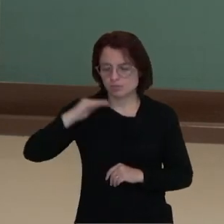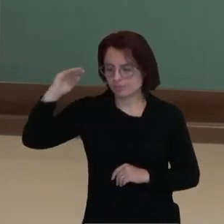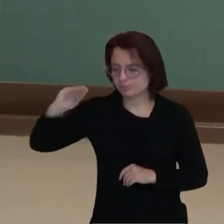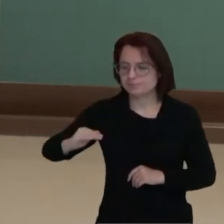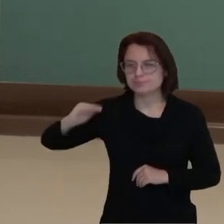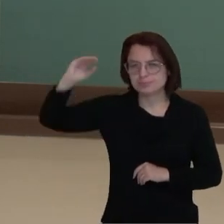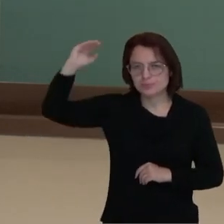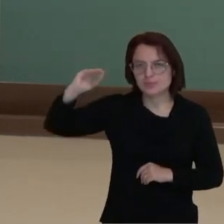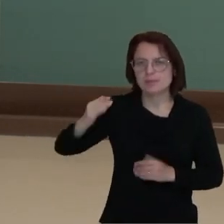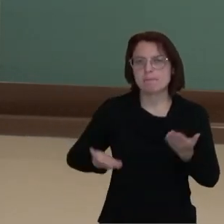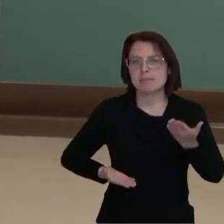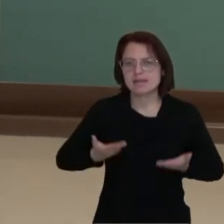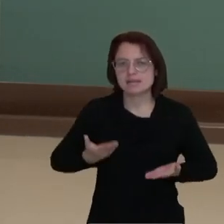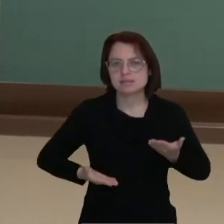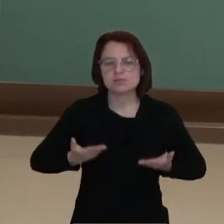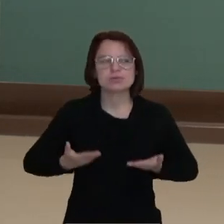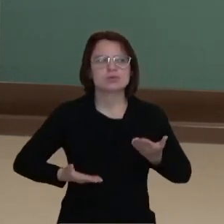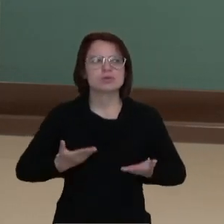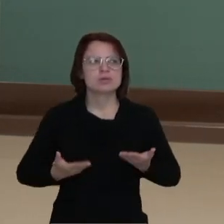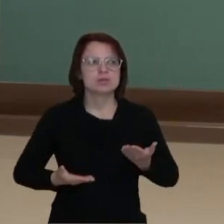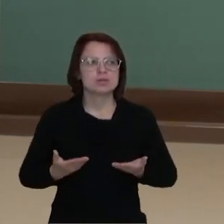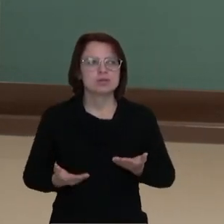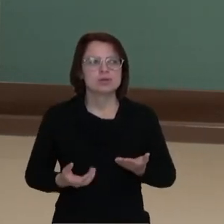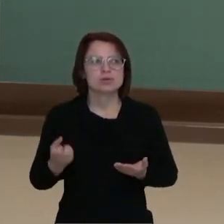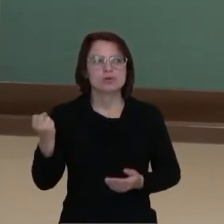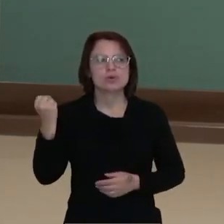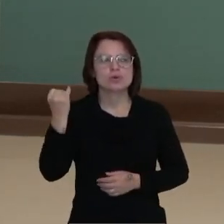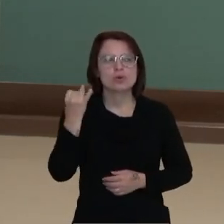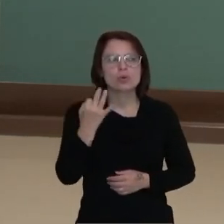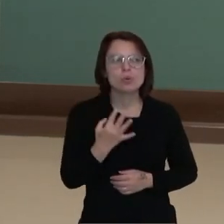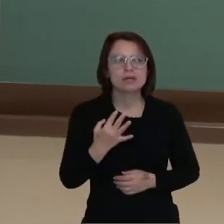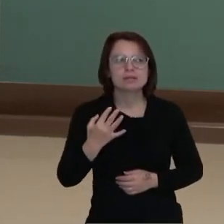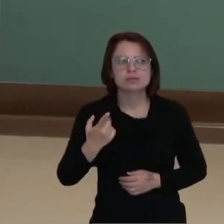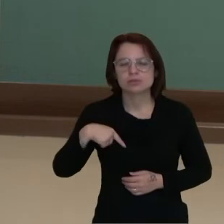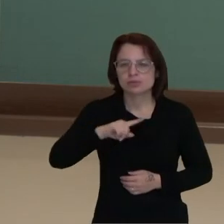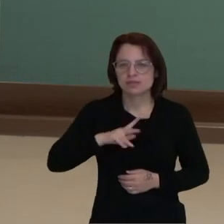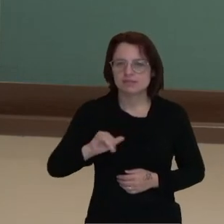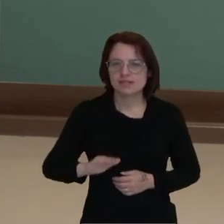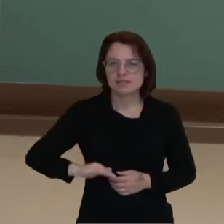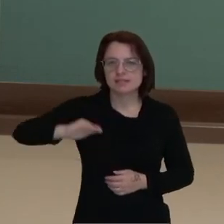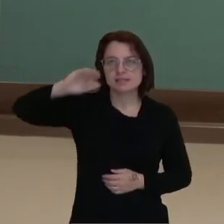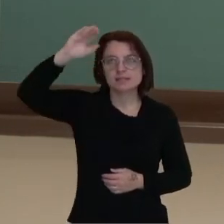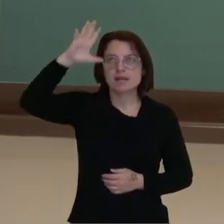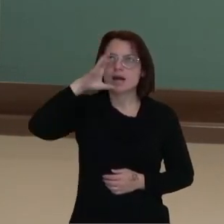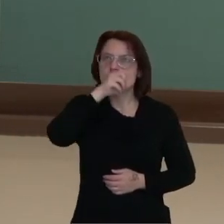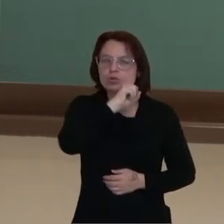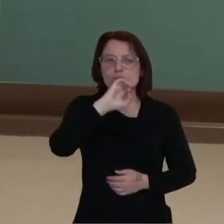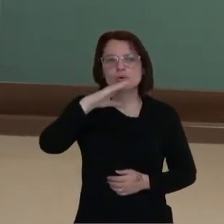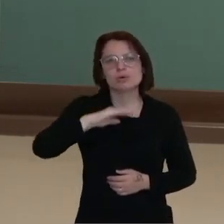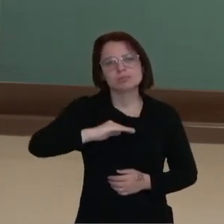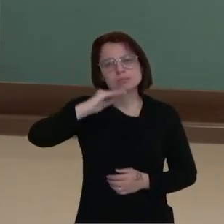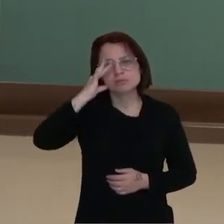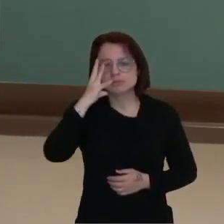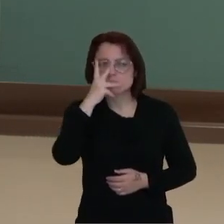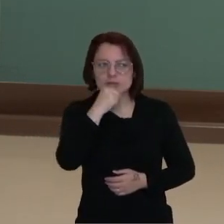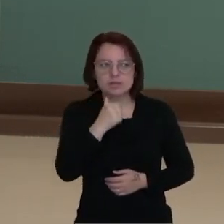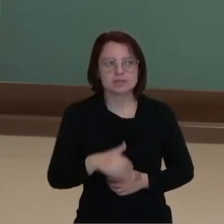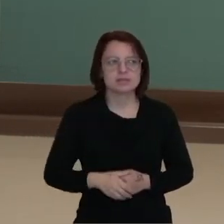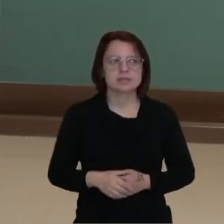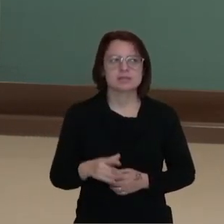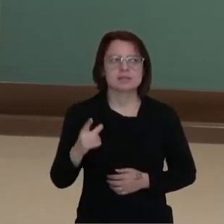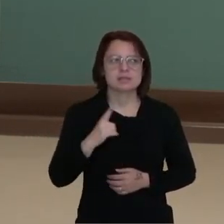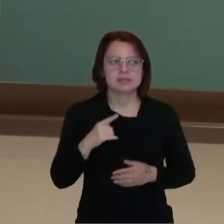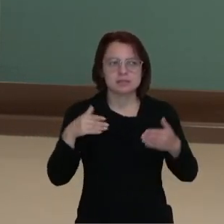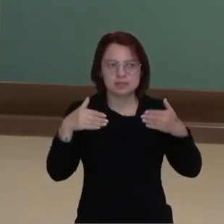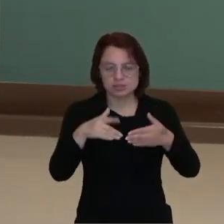o nosso peso, né, quanto que a gente vai crescer, se a gente vai crescer muito rápido ou mais lento, está